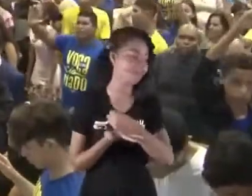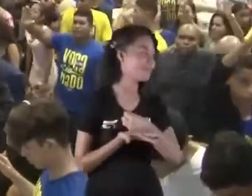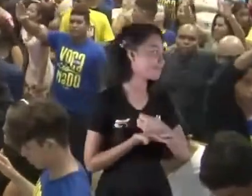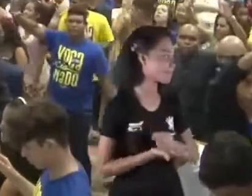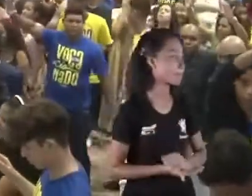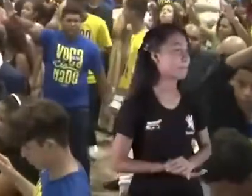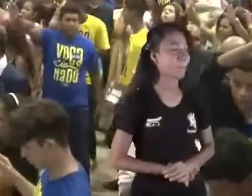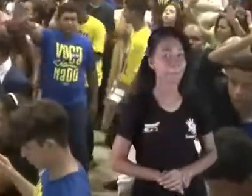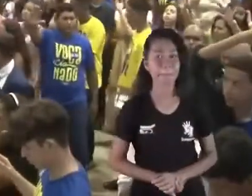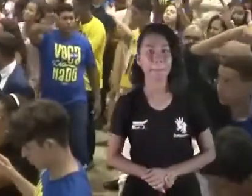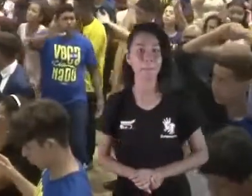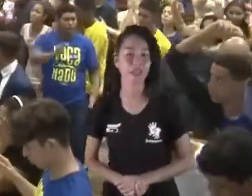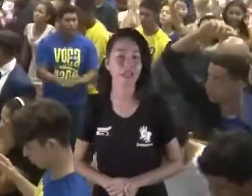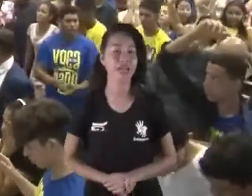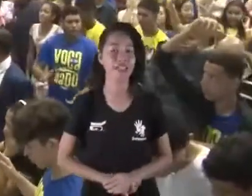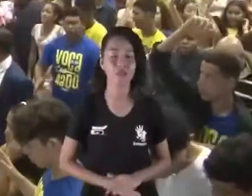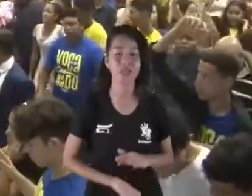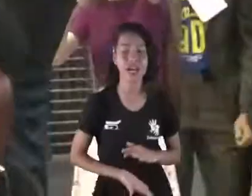Noventa e sete, noventa e oito.